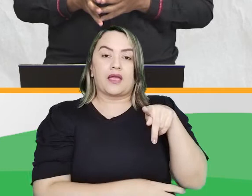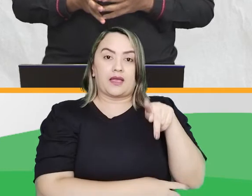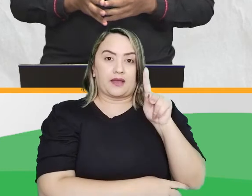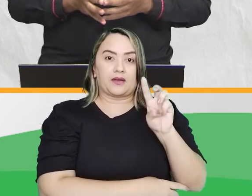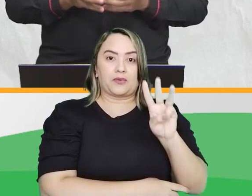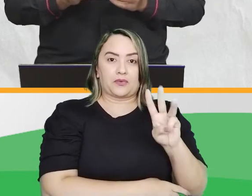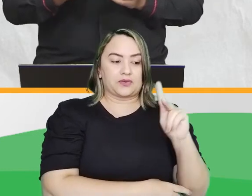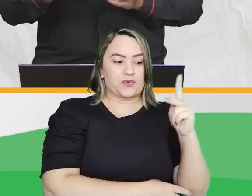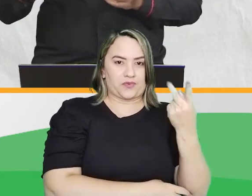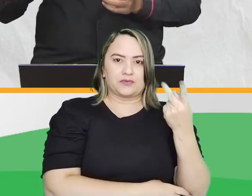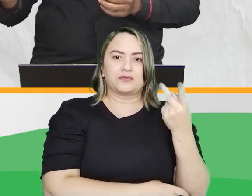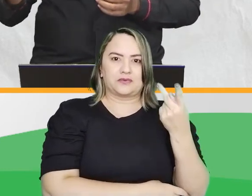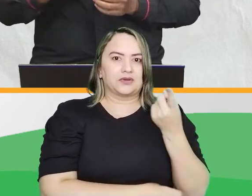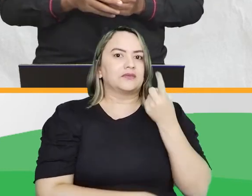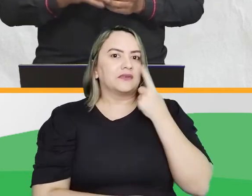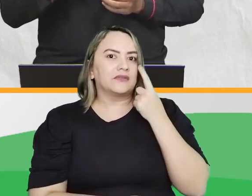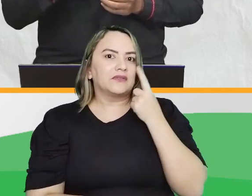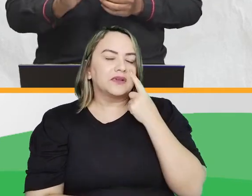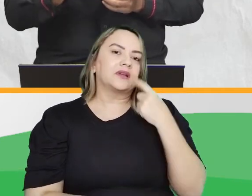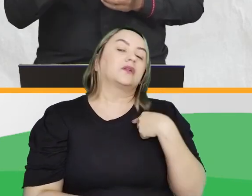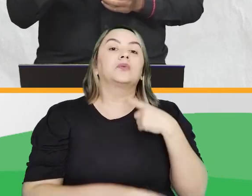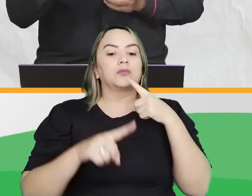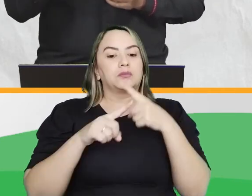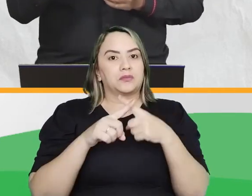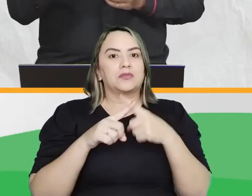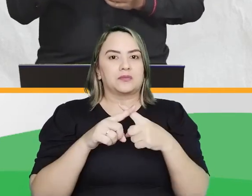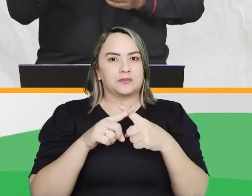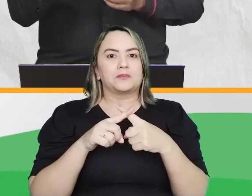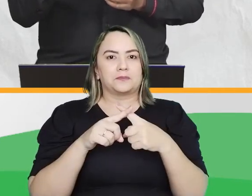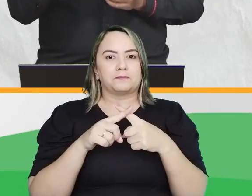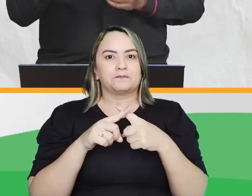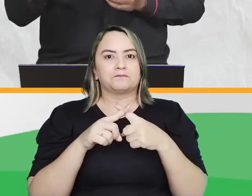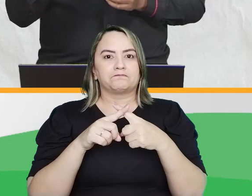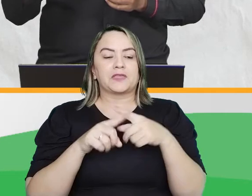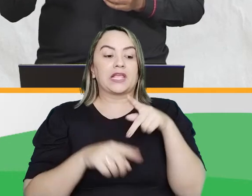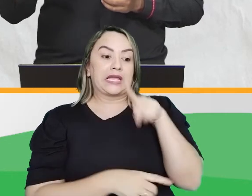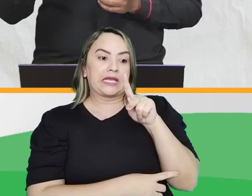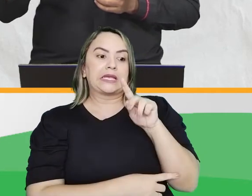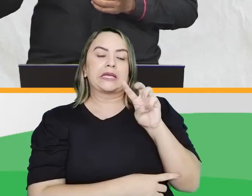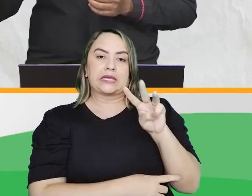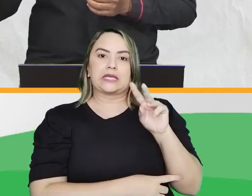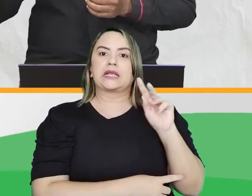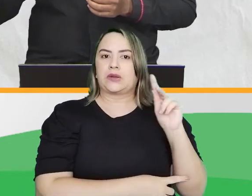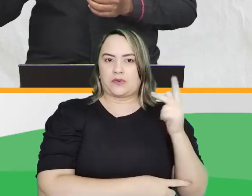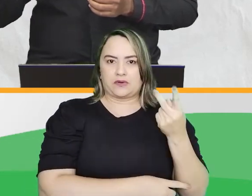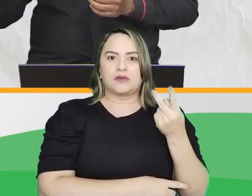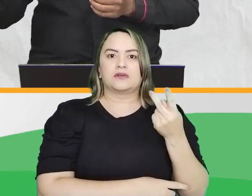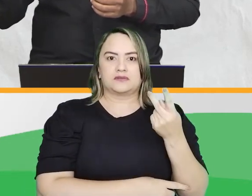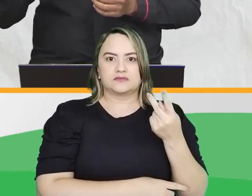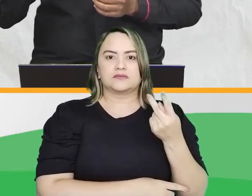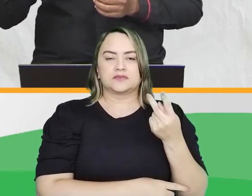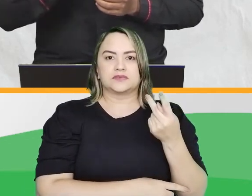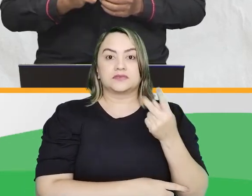medida assim, que é em quilowatt-hora. Veja que eu estou multiplicando potência quilowatt vezes tempo, né, que está medido em